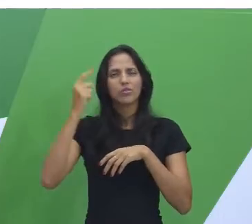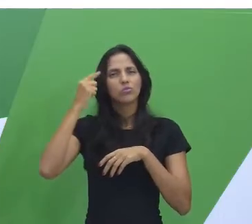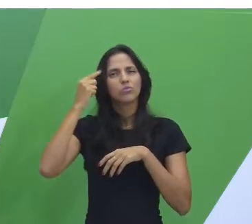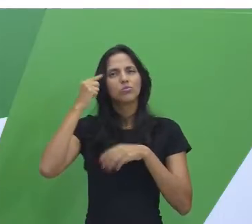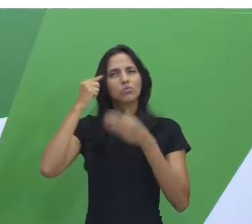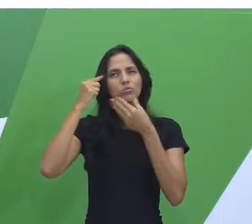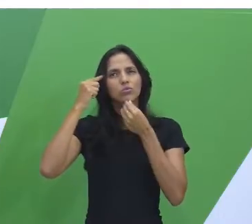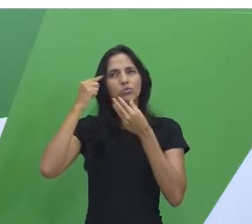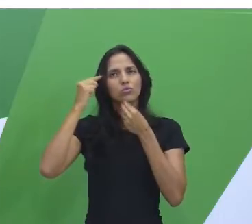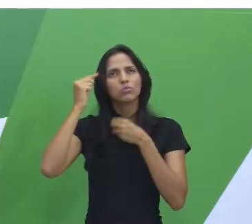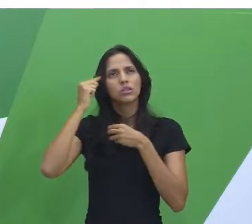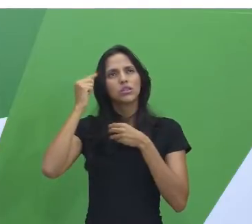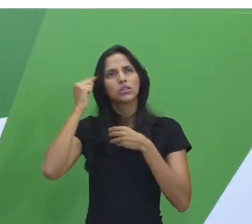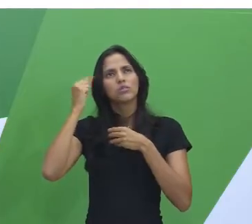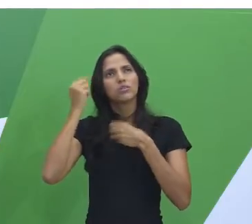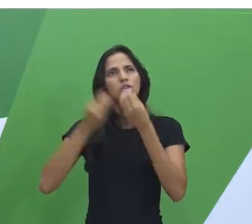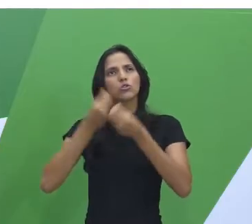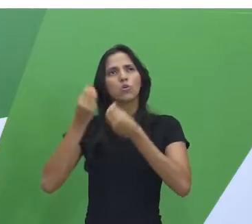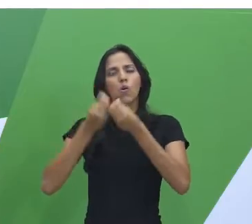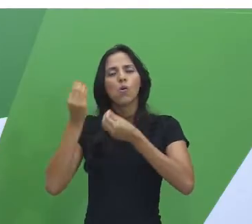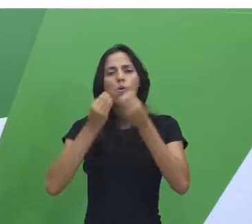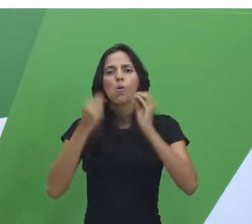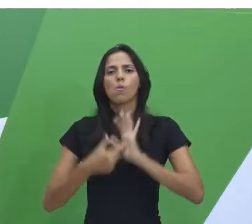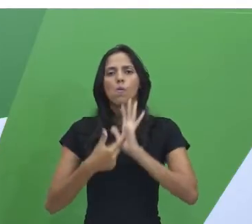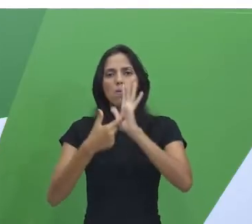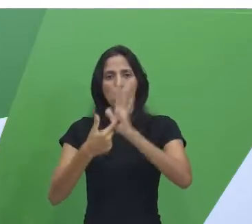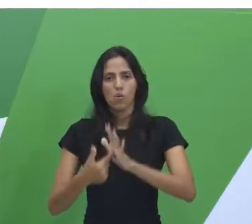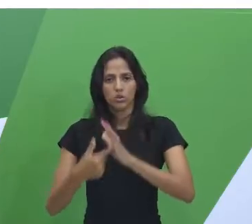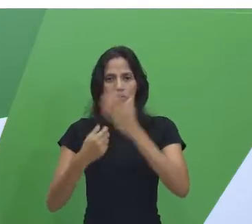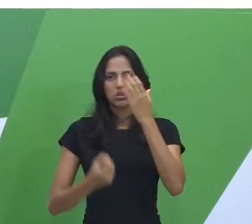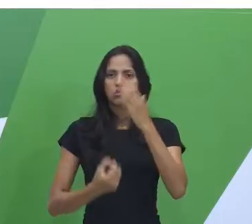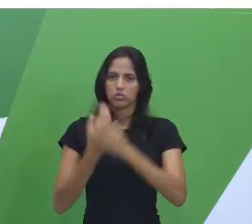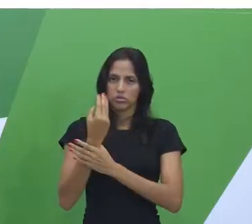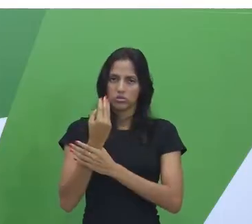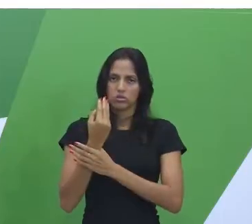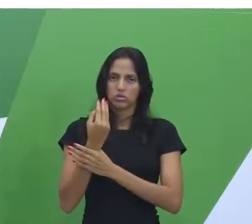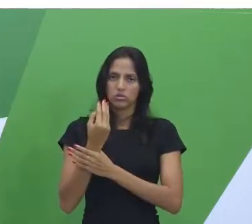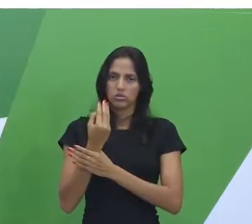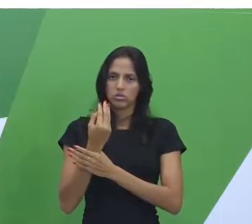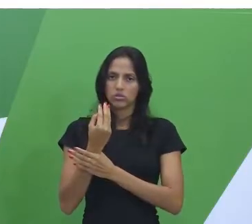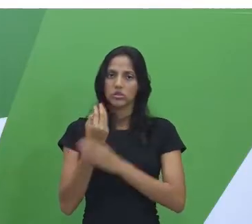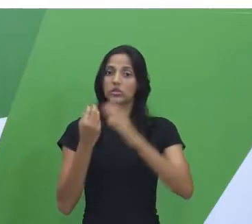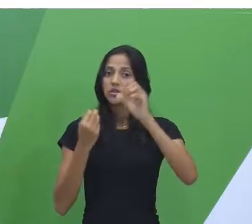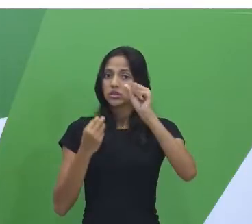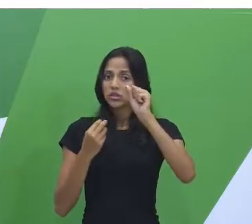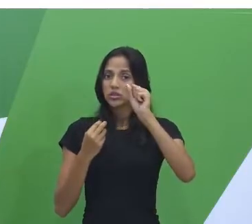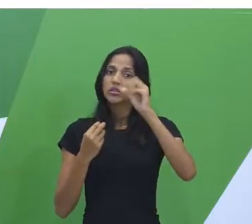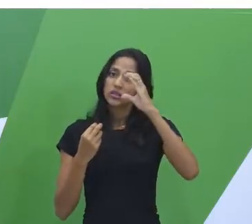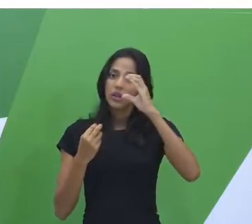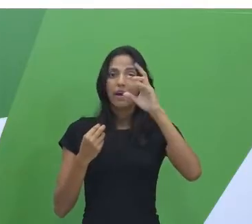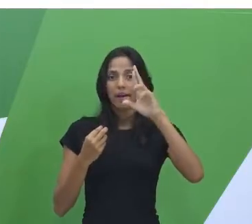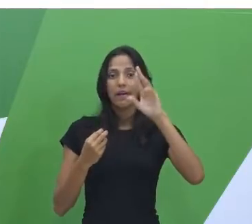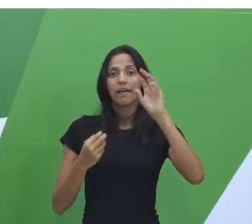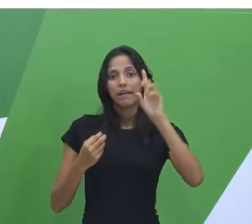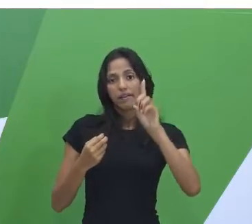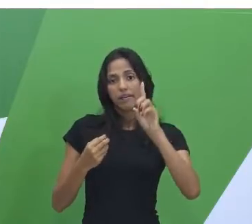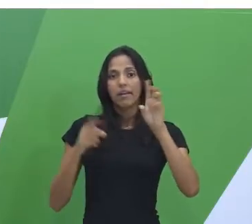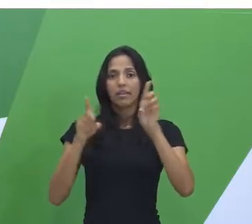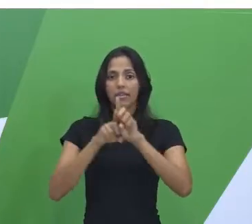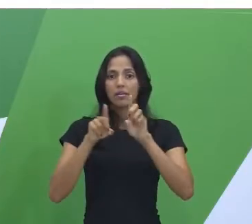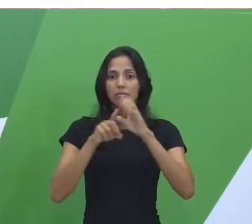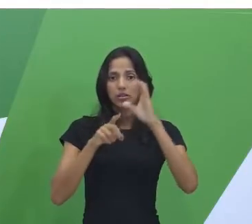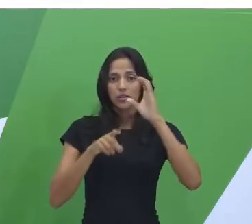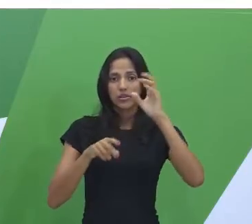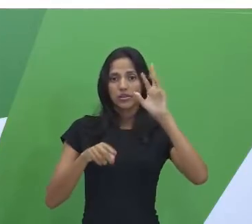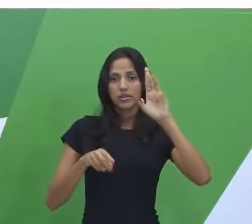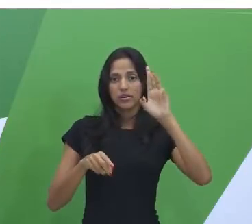processado naquelas relações que foi apresentada anteriormente. O CRD, e ali logo do lado nós temos